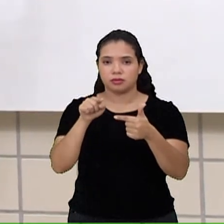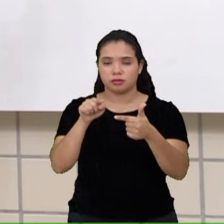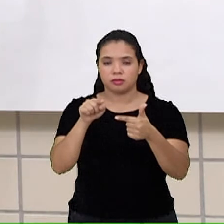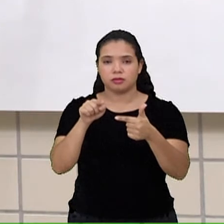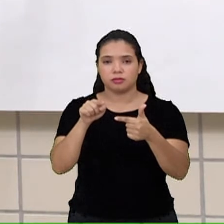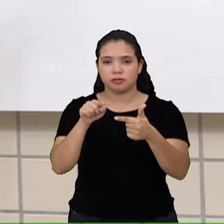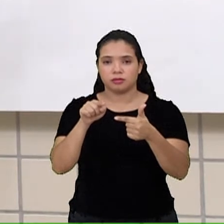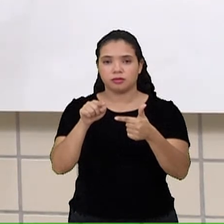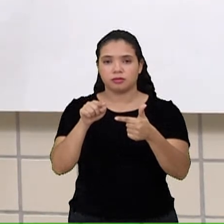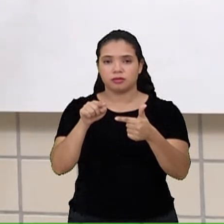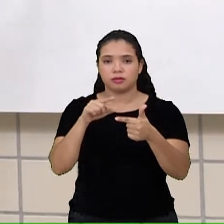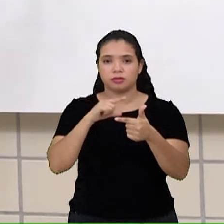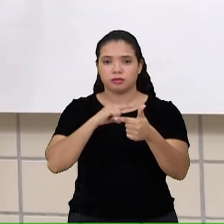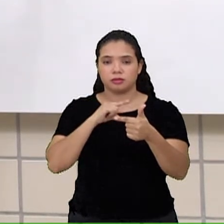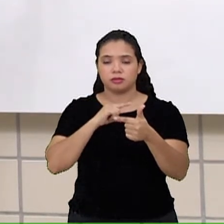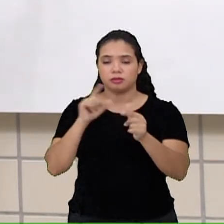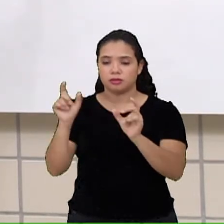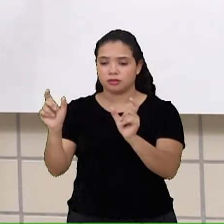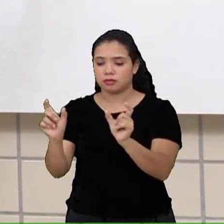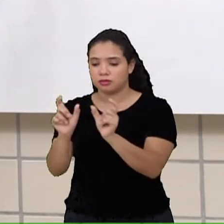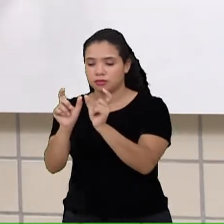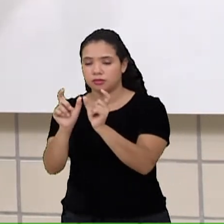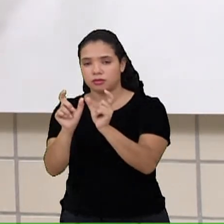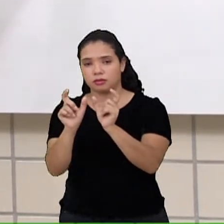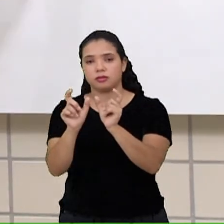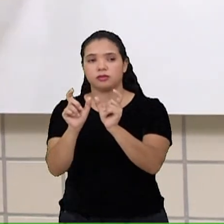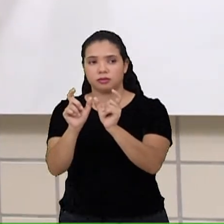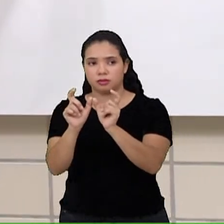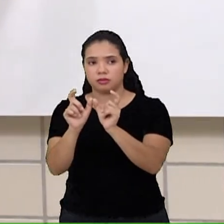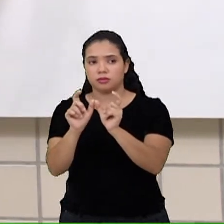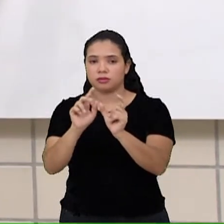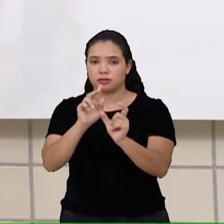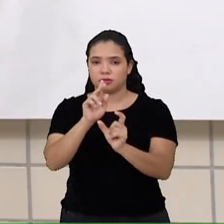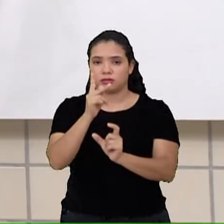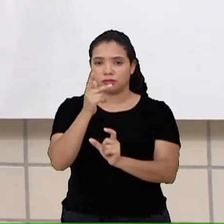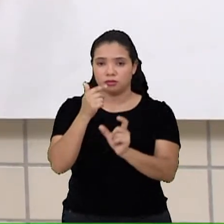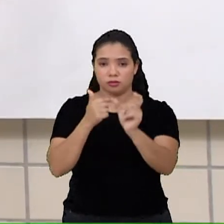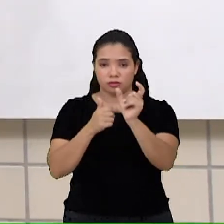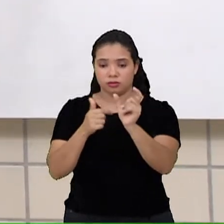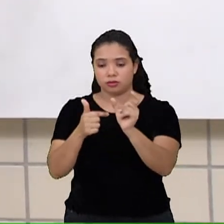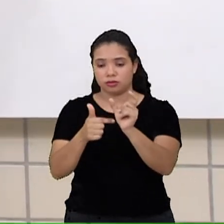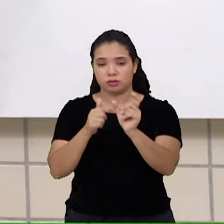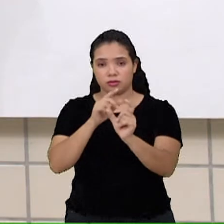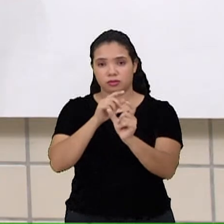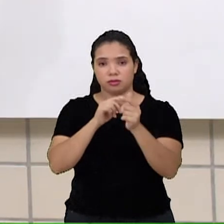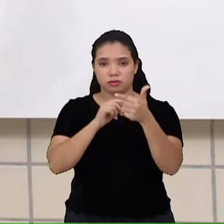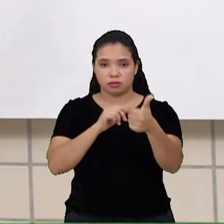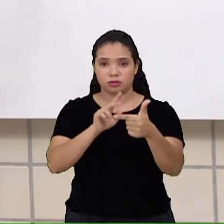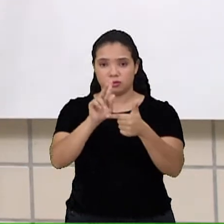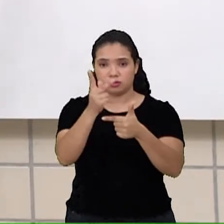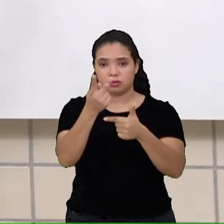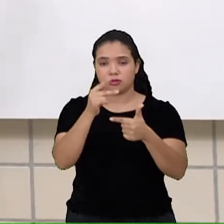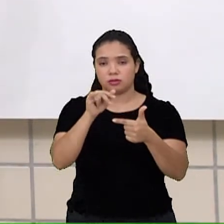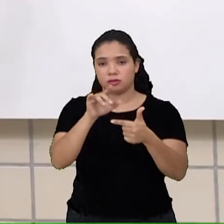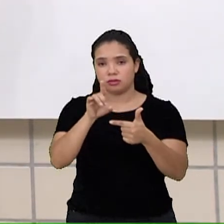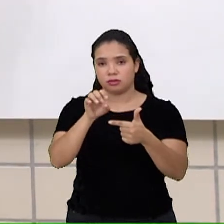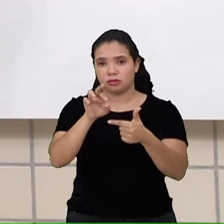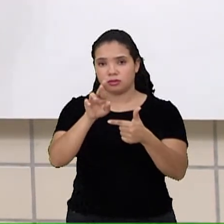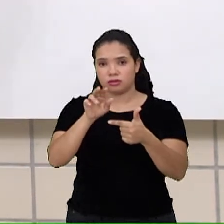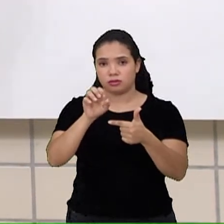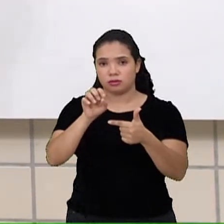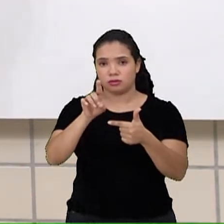atomicidade. Significa que eu tenho duas moléculas de hidrogênio e aqui eu tenho um aqui escondidinho, né? E eu tenho uma molécula